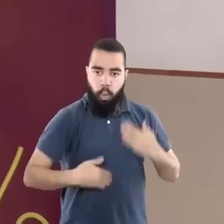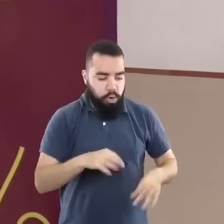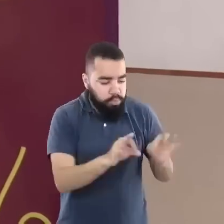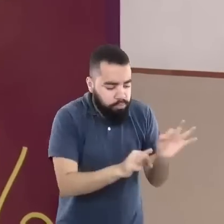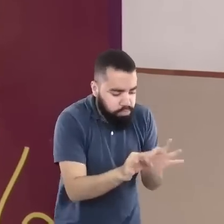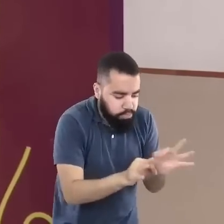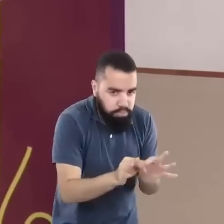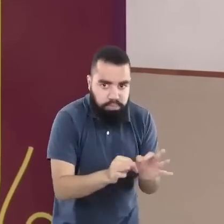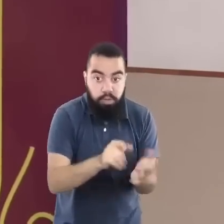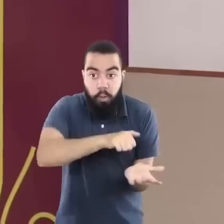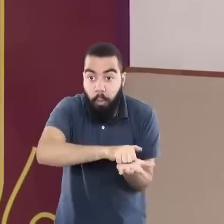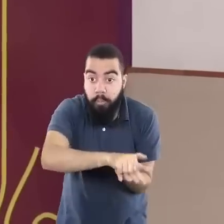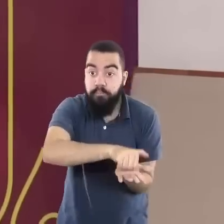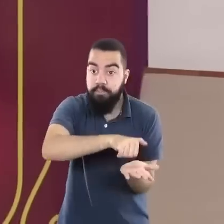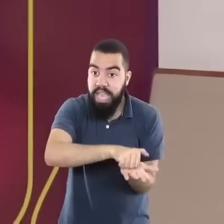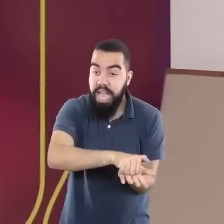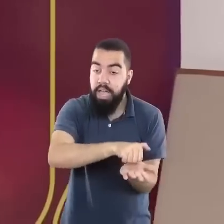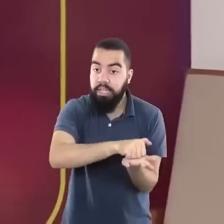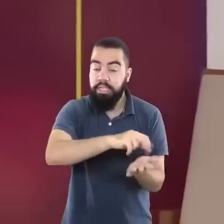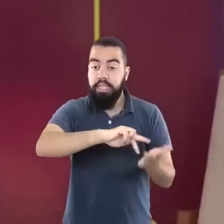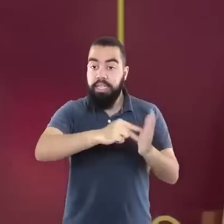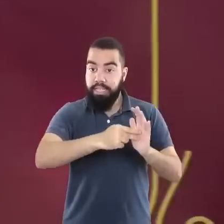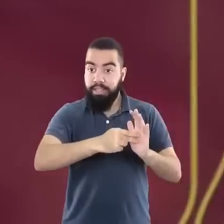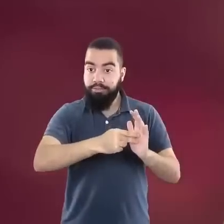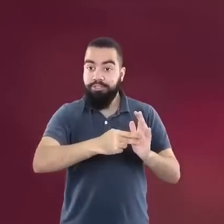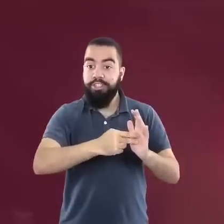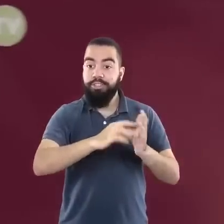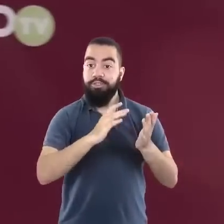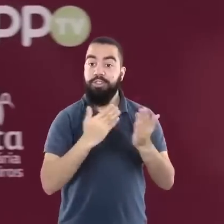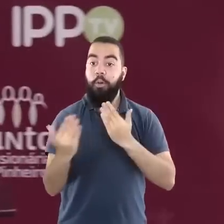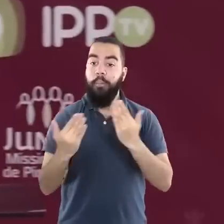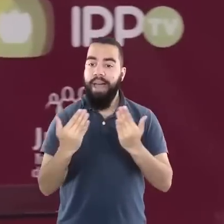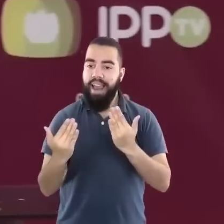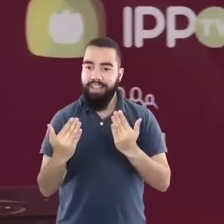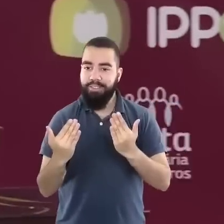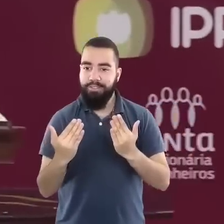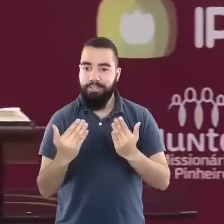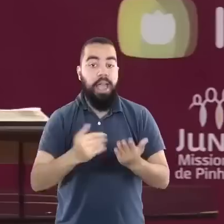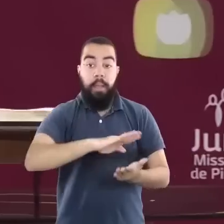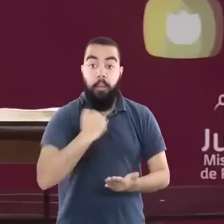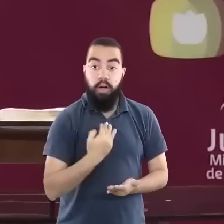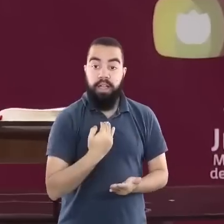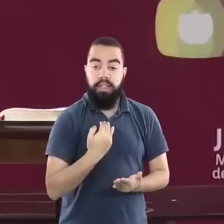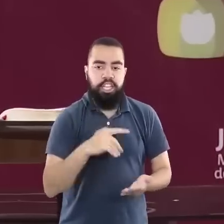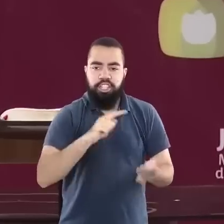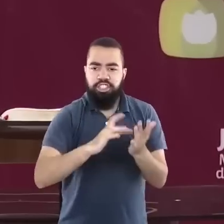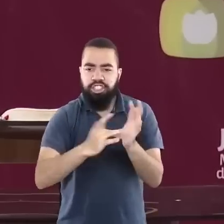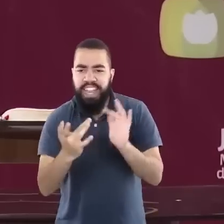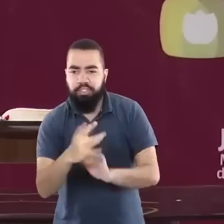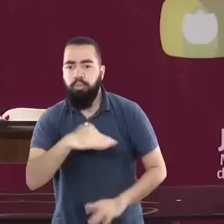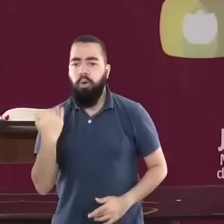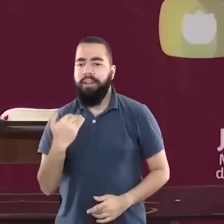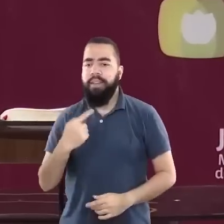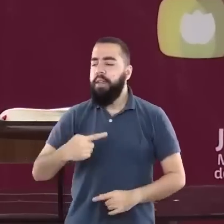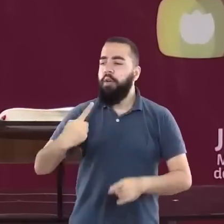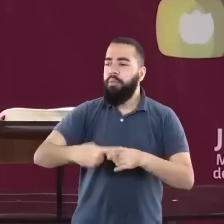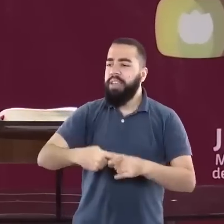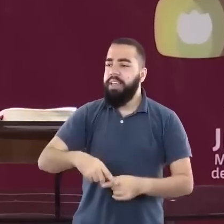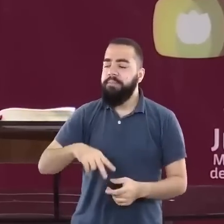como Marte morrer não como a vítima do sistema mas morrer vicariamente substitutivamente